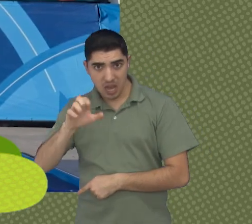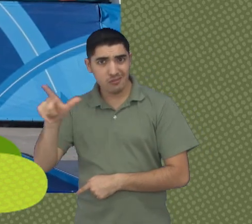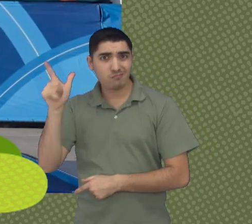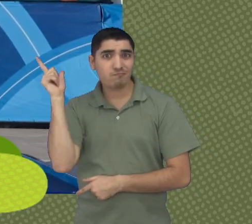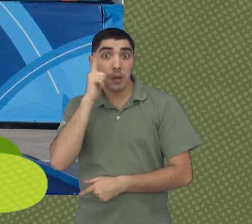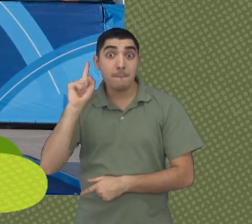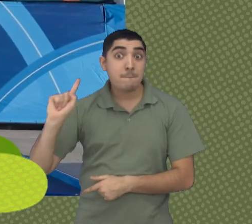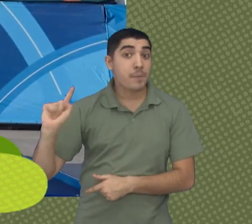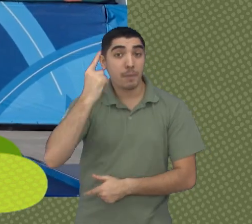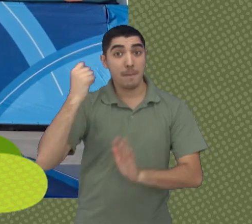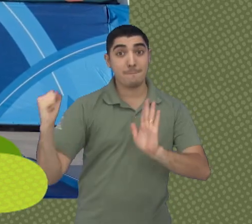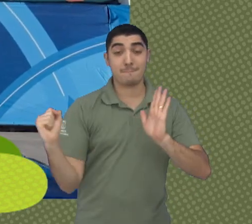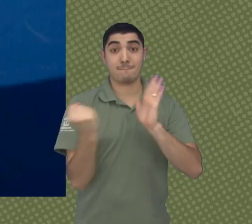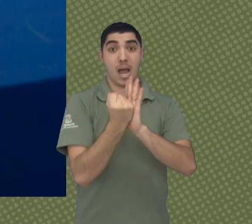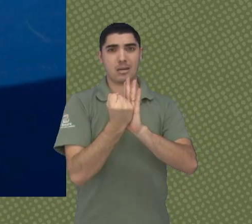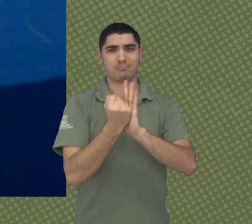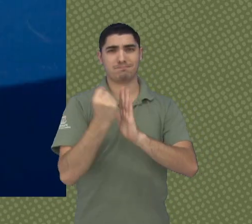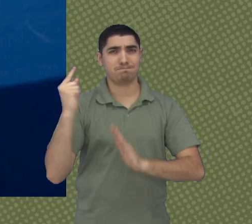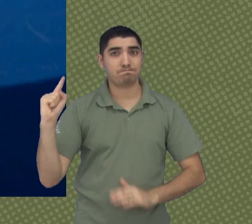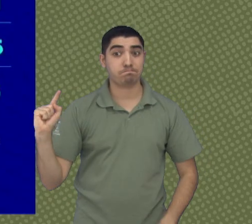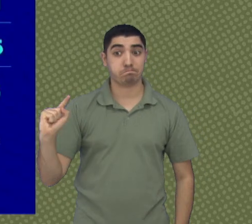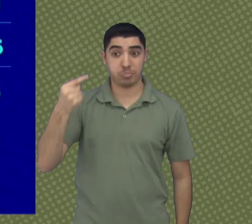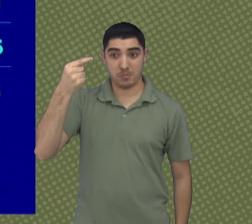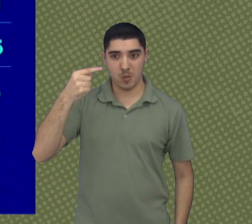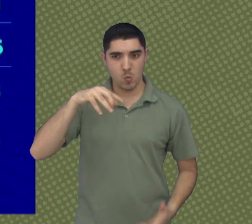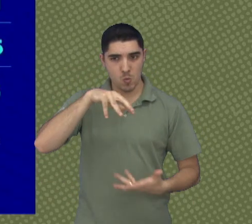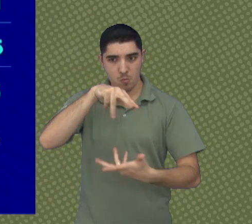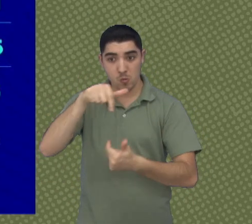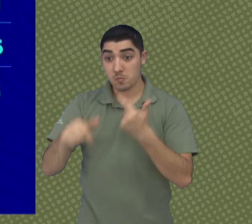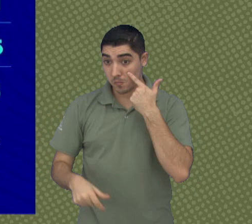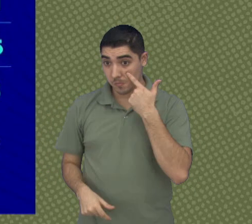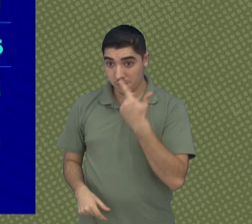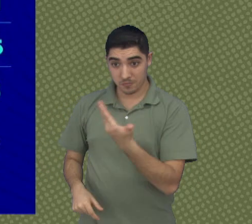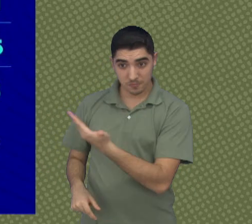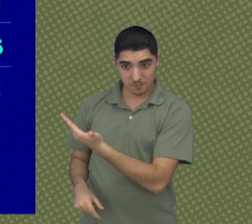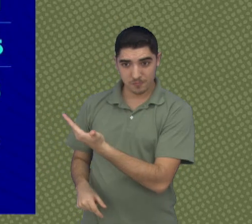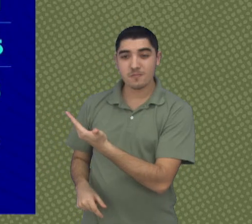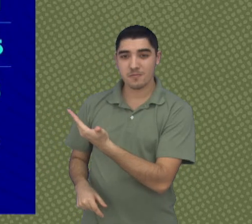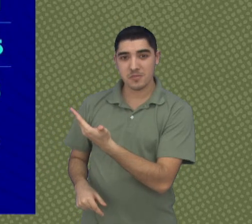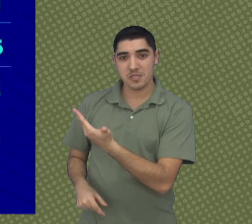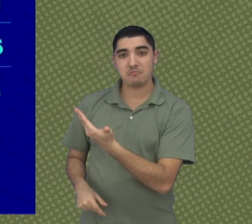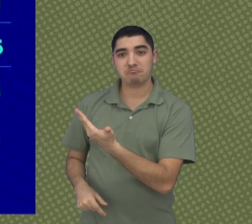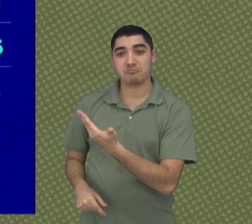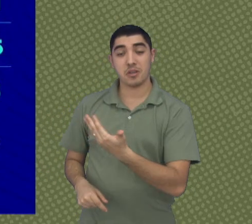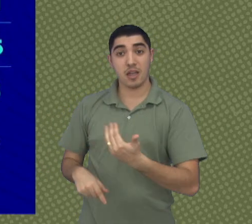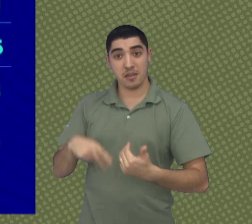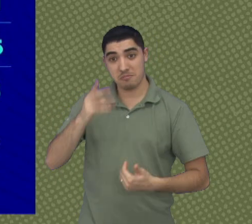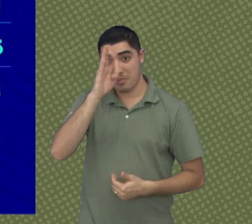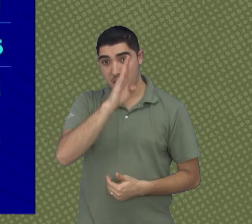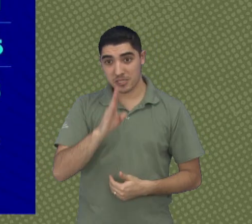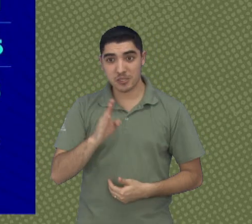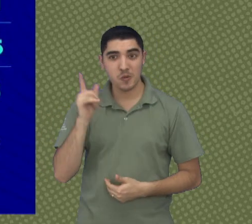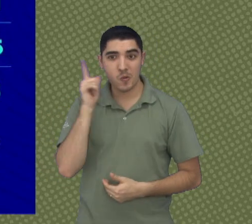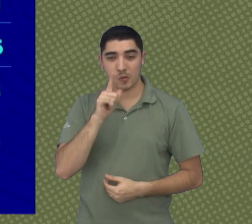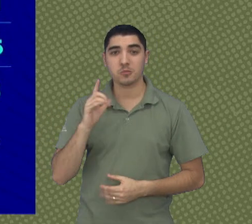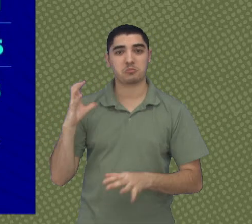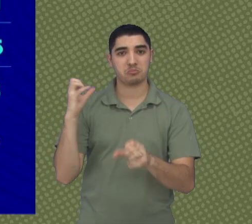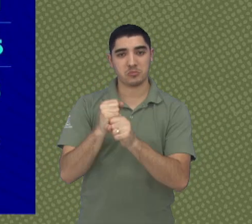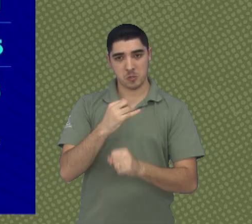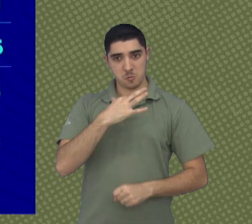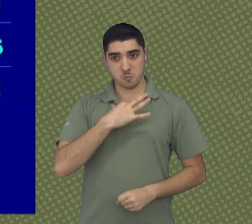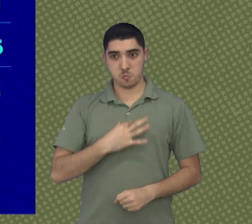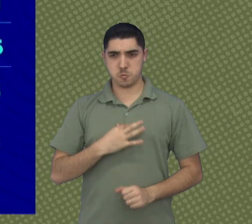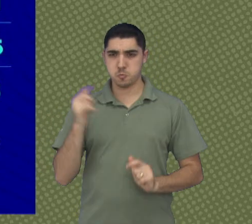o quadro de medalhas. Aí, ó, os atletas do Instituto Athlon medalhistas. E aí o quadro de medalhas,